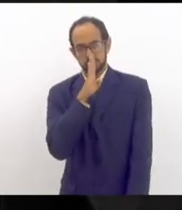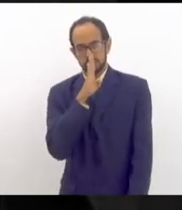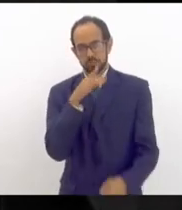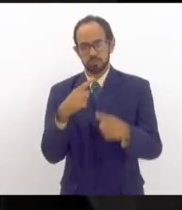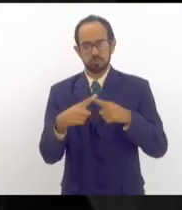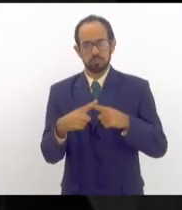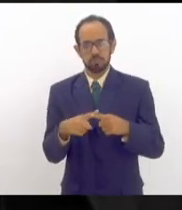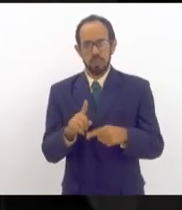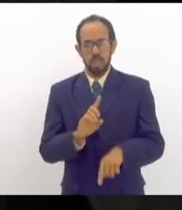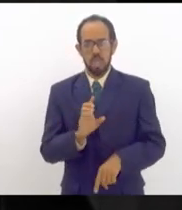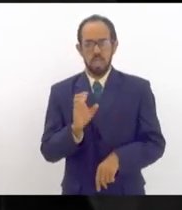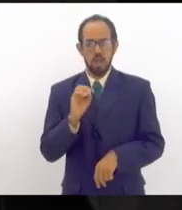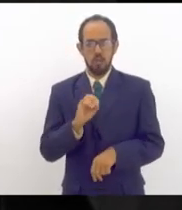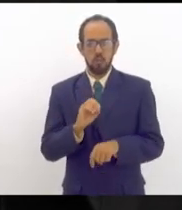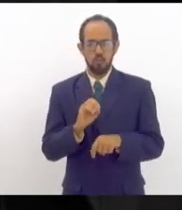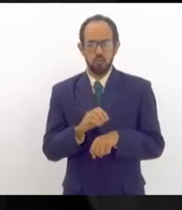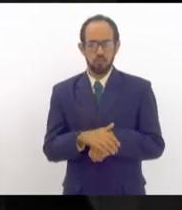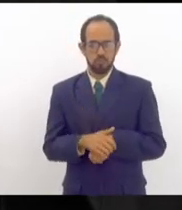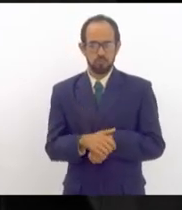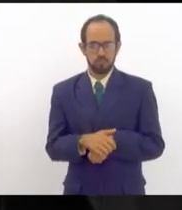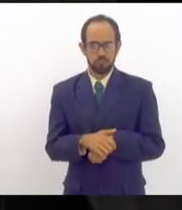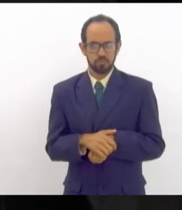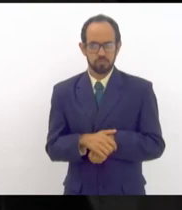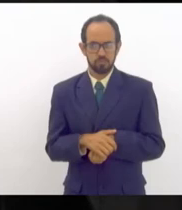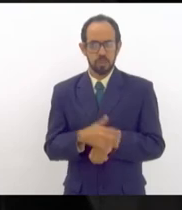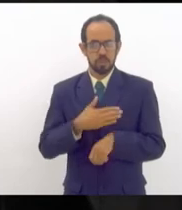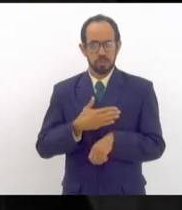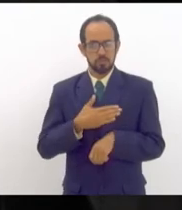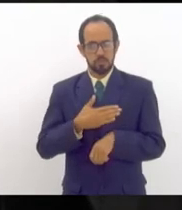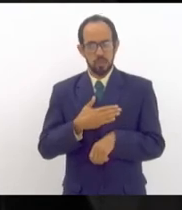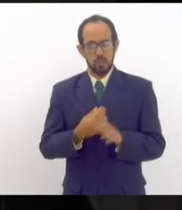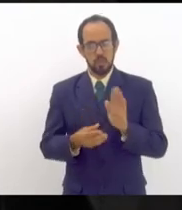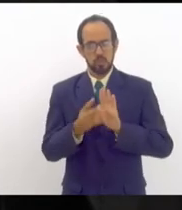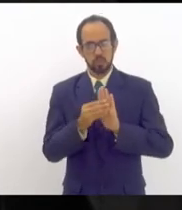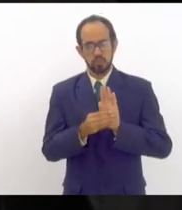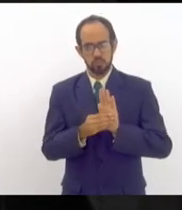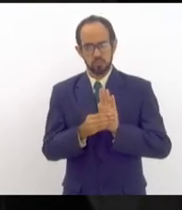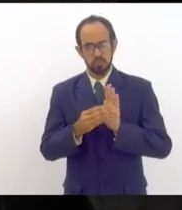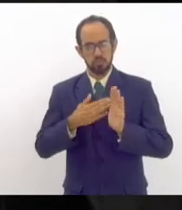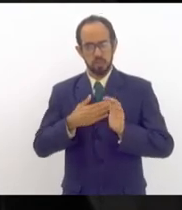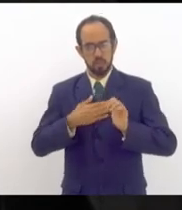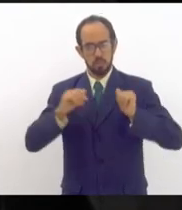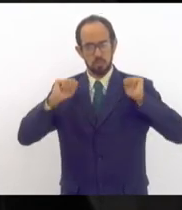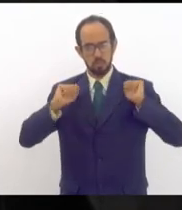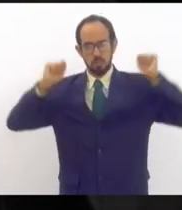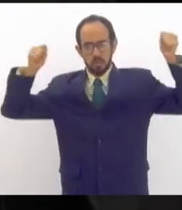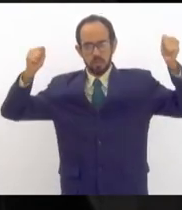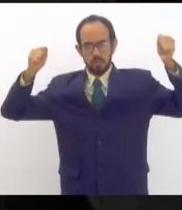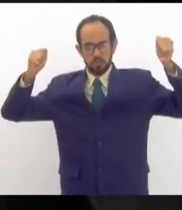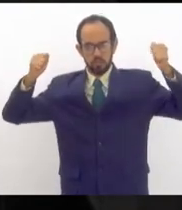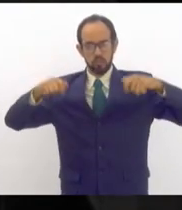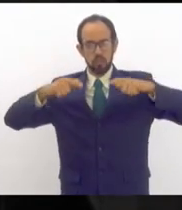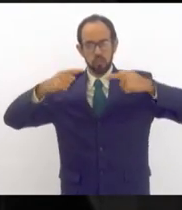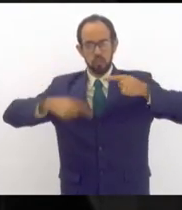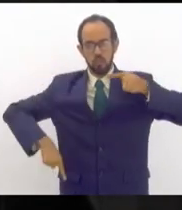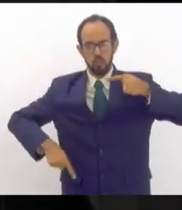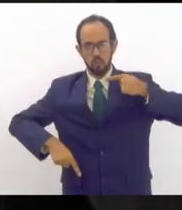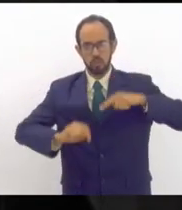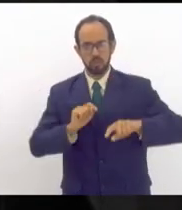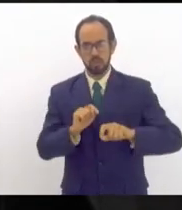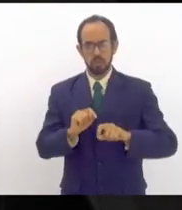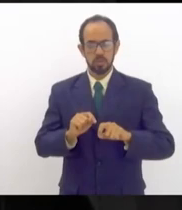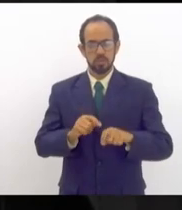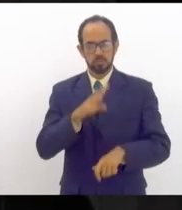não aqui está o meu registro e o meu protesto contra essa